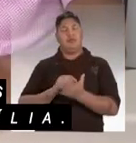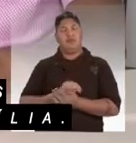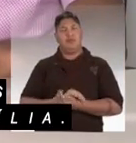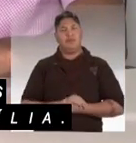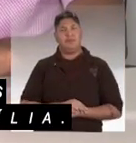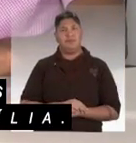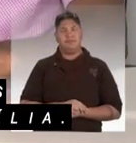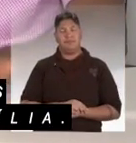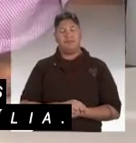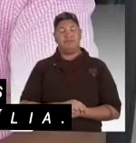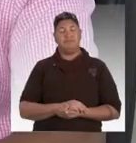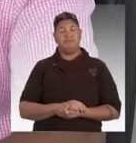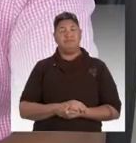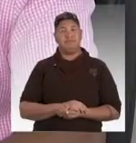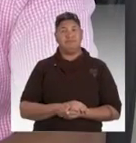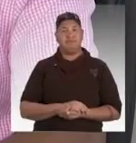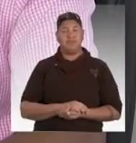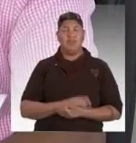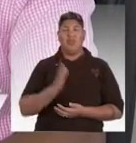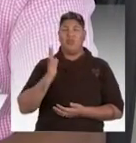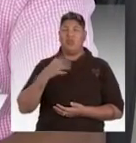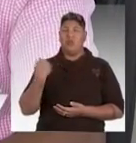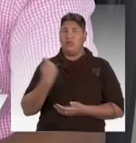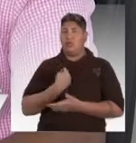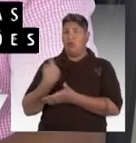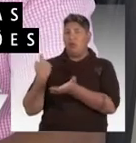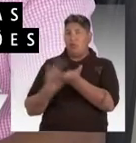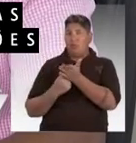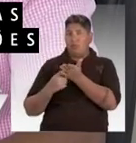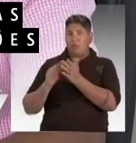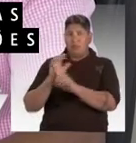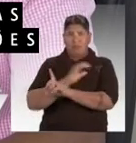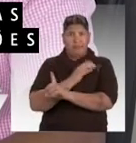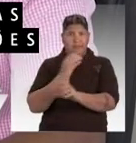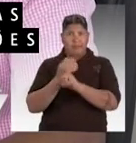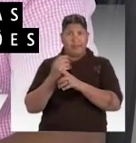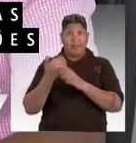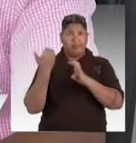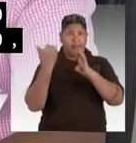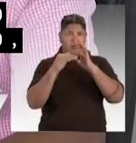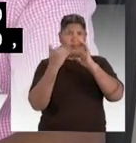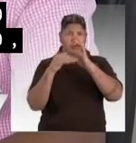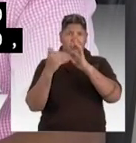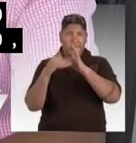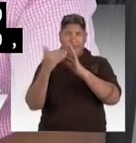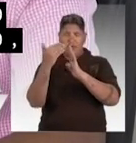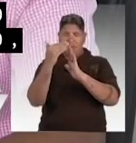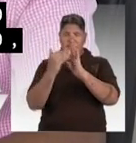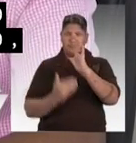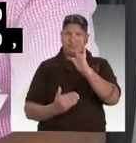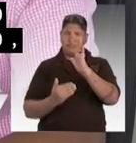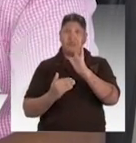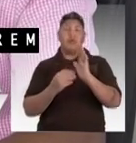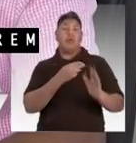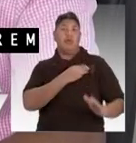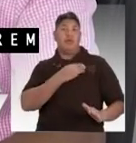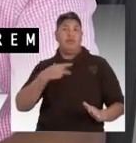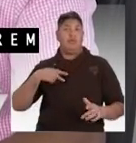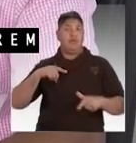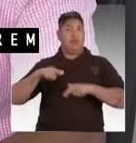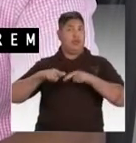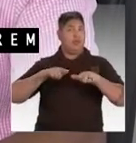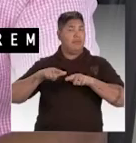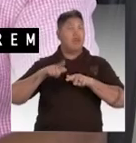dos Rodoviários de Brasília. Desde a nossa database, que nós mandamos as pautas de negociações para o Ministério Público do Trabalho, ele tem